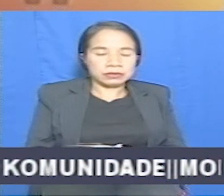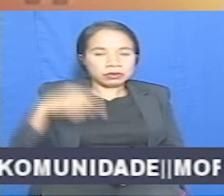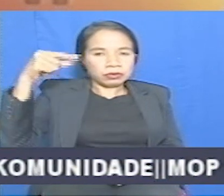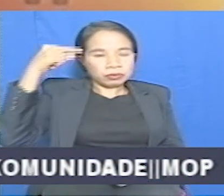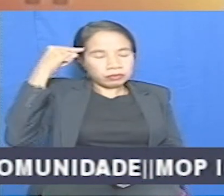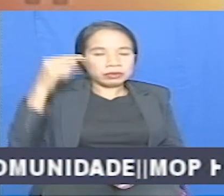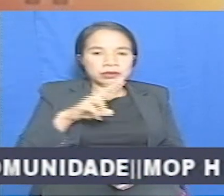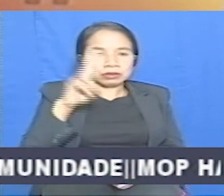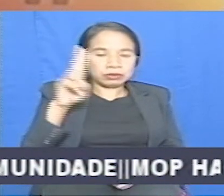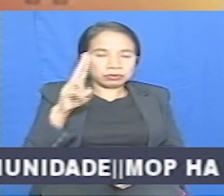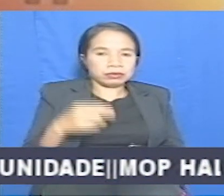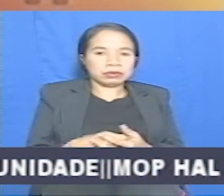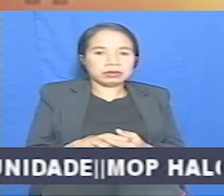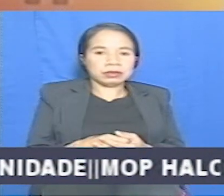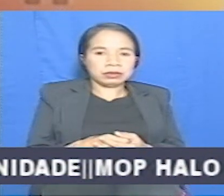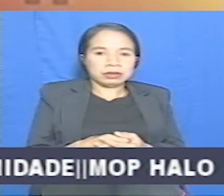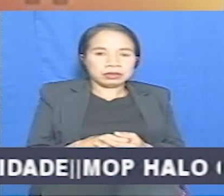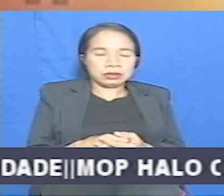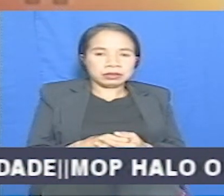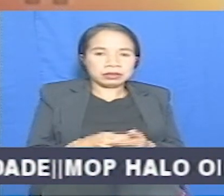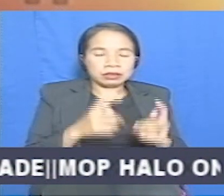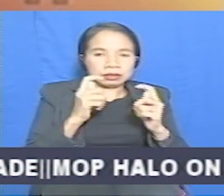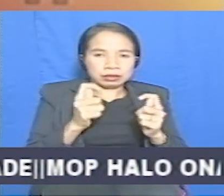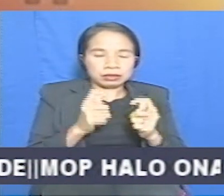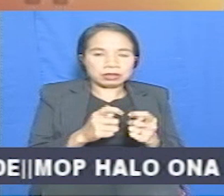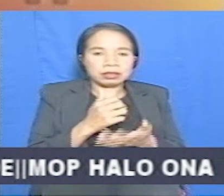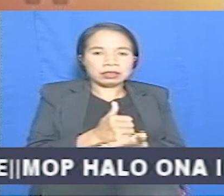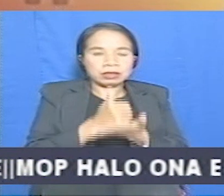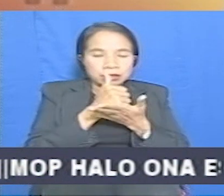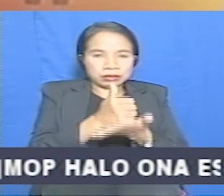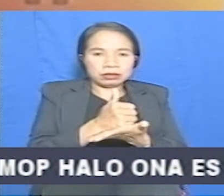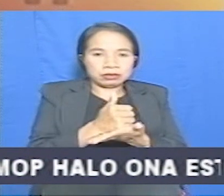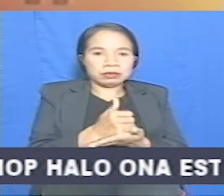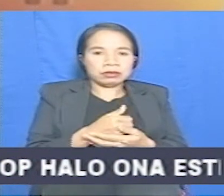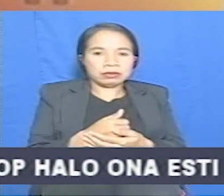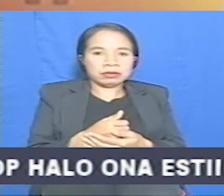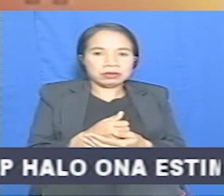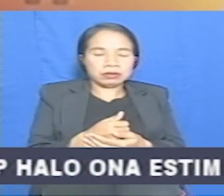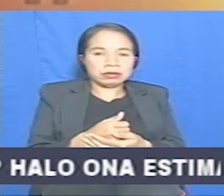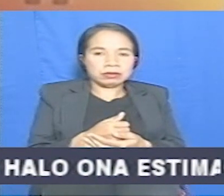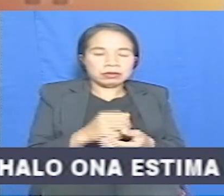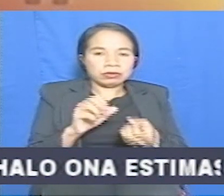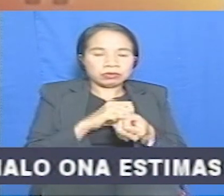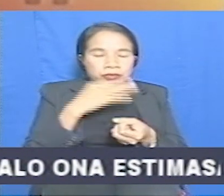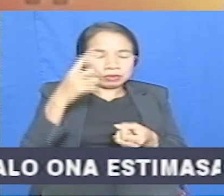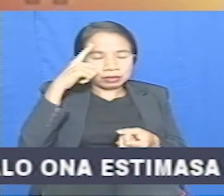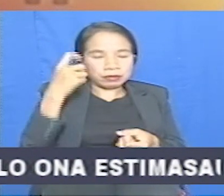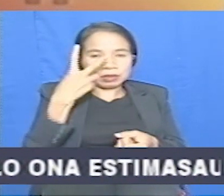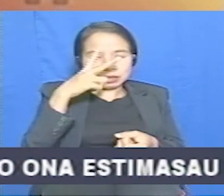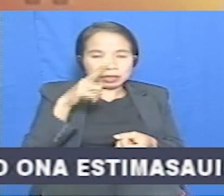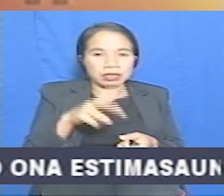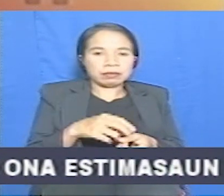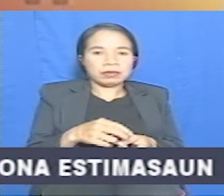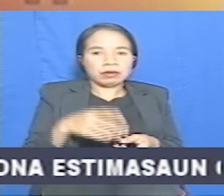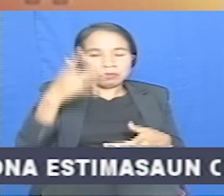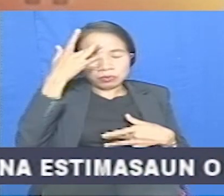Governo se utiliza instrumento antigen swab test ato facilita rastreio ba COVID tamba hare ba evolução